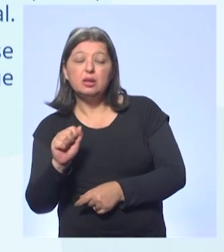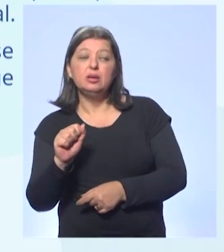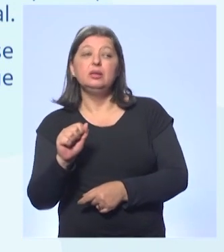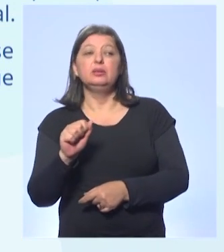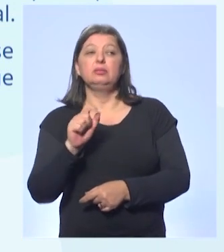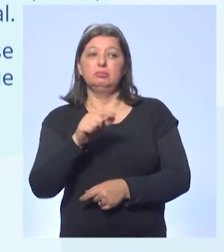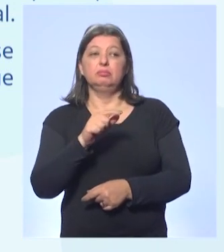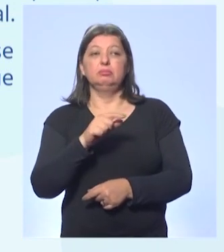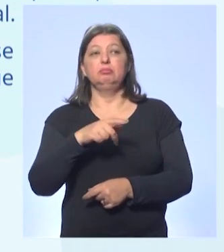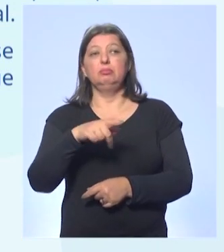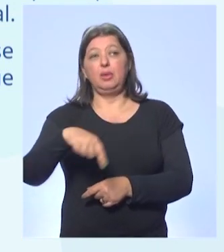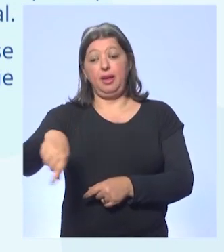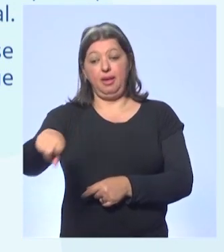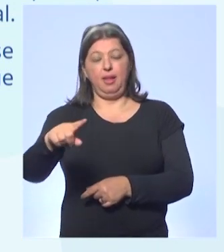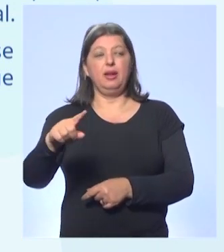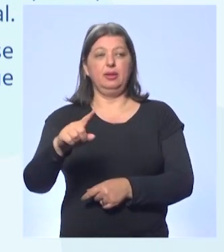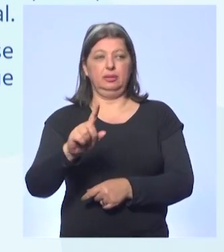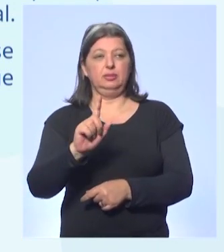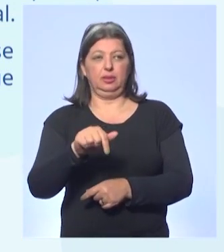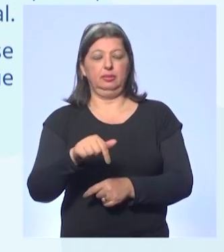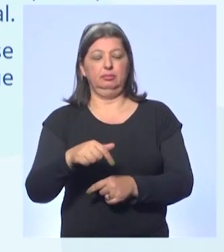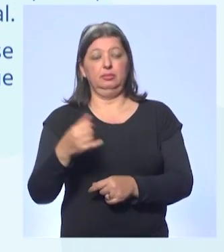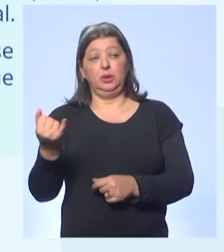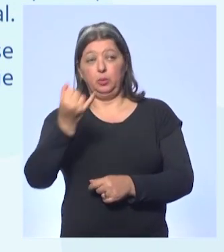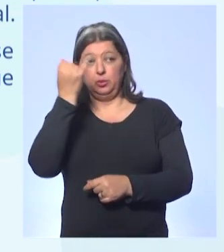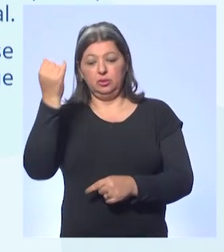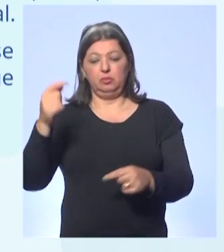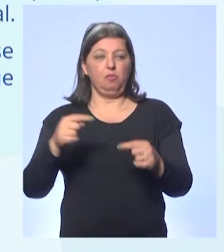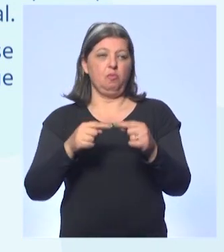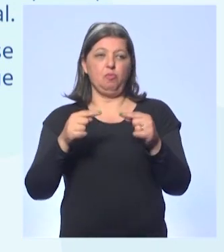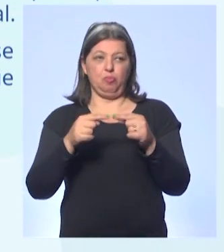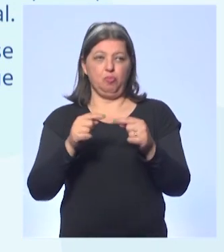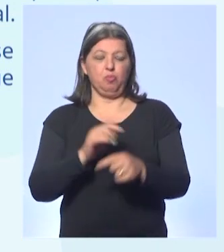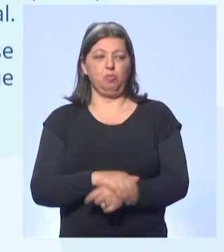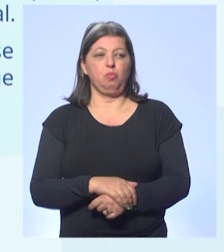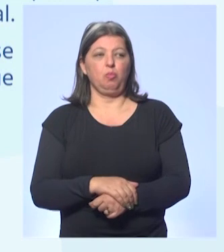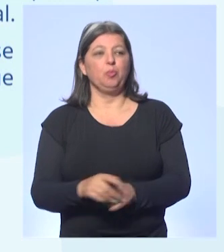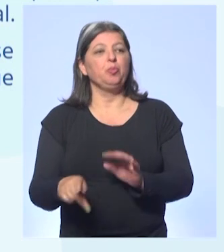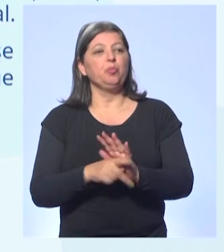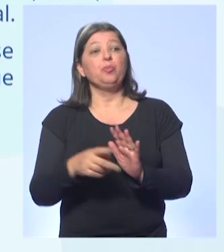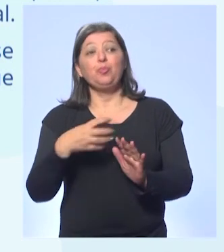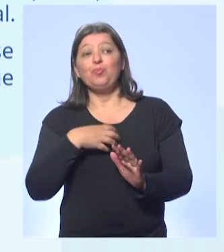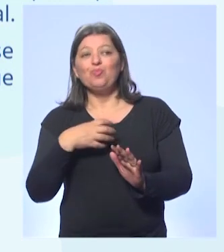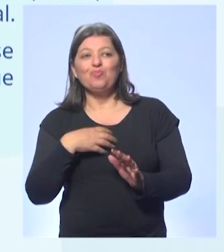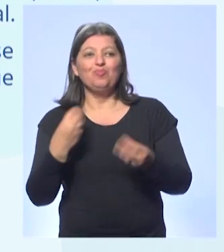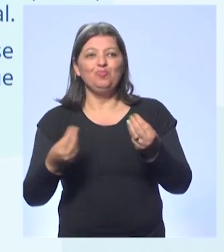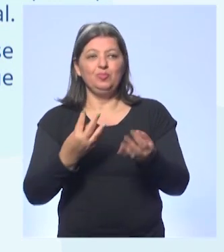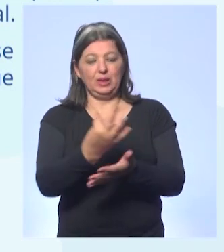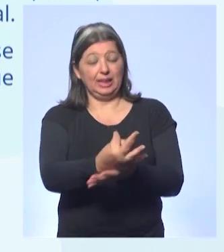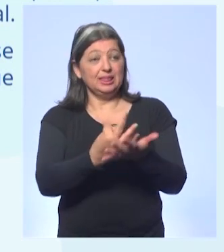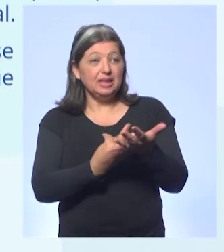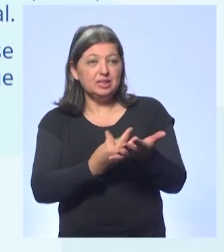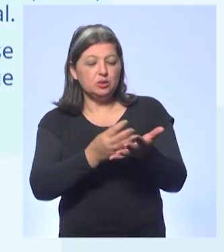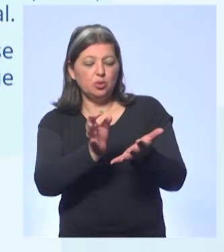para eles. É importante estarem conectados. Então, olha só a forma que vai dando para esse texto. E lá no finalzinho eu tenho